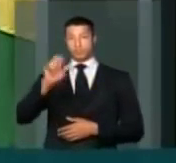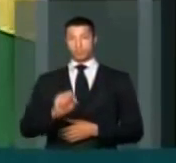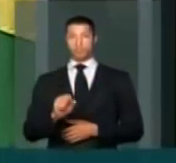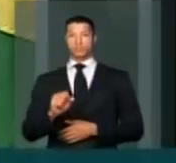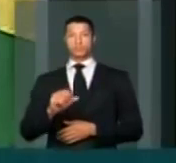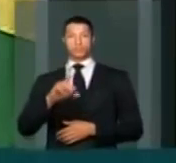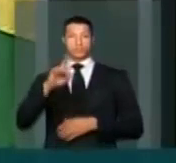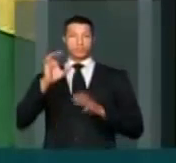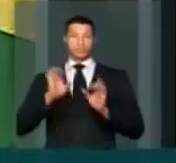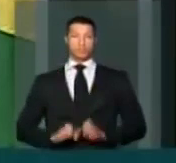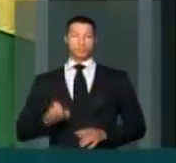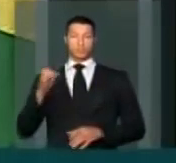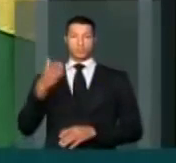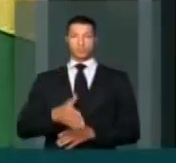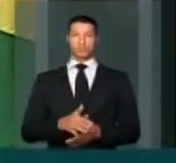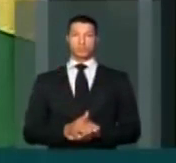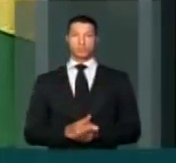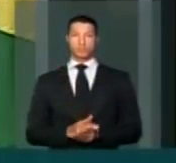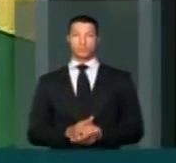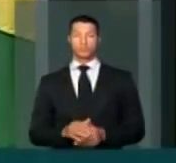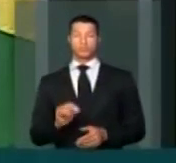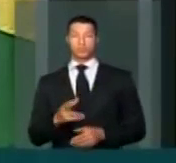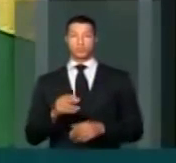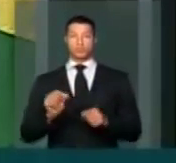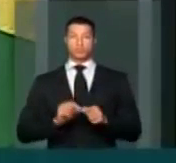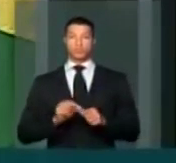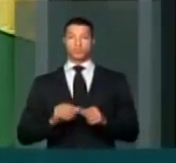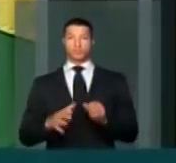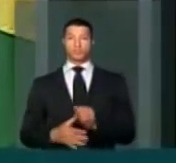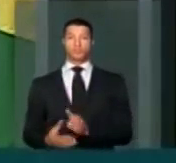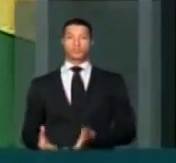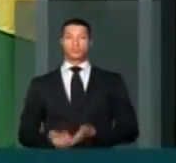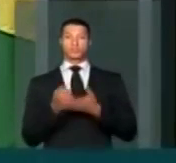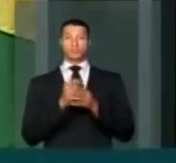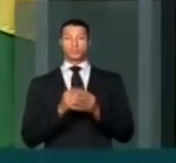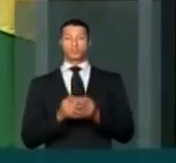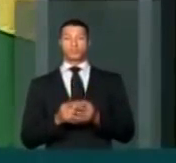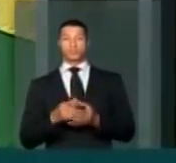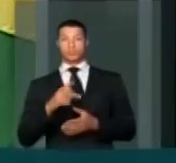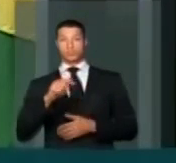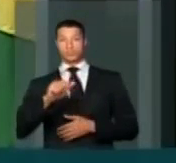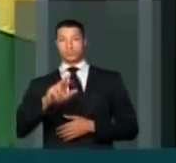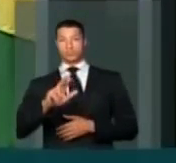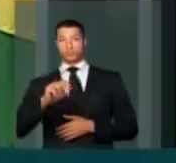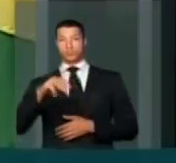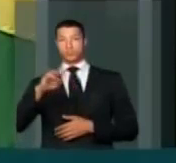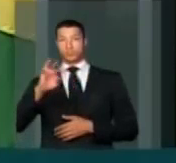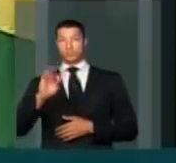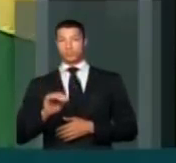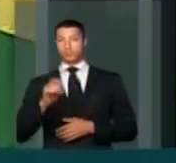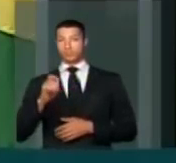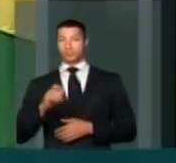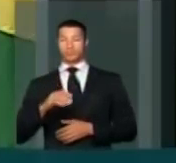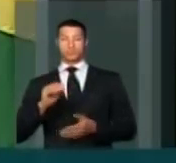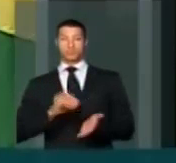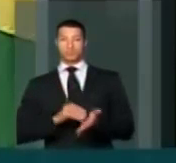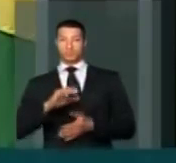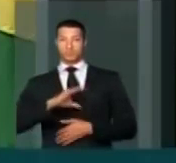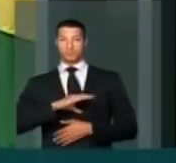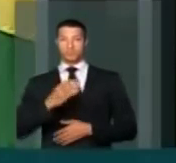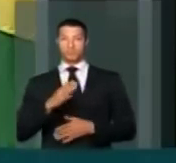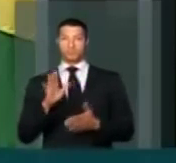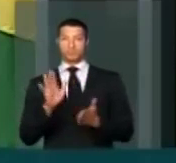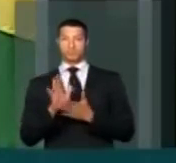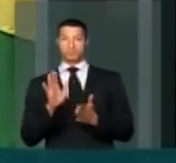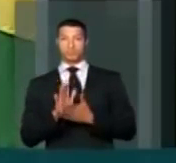populista de tal democracia direta. O efetivo resgate da legitimidade do parlamento, que inclusive desencorajará